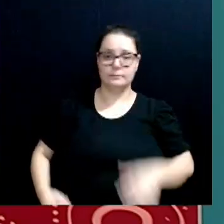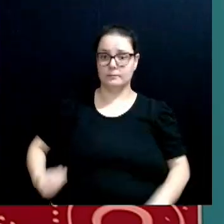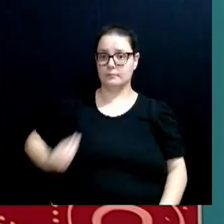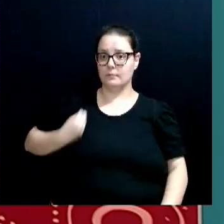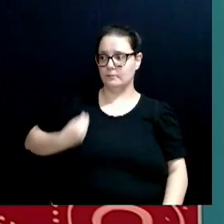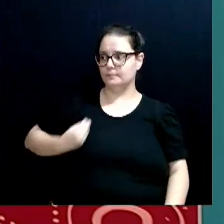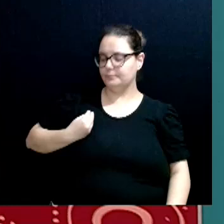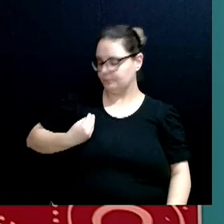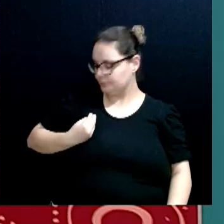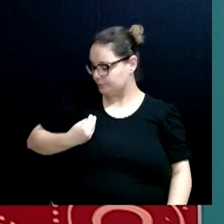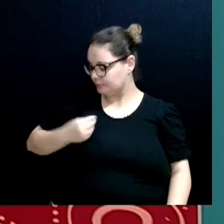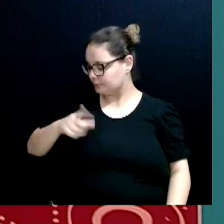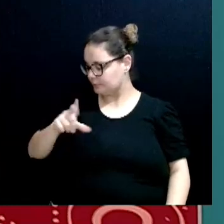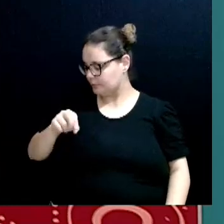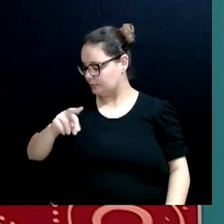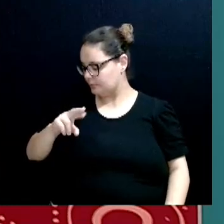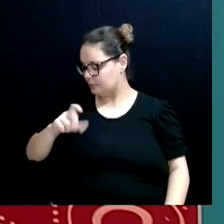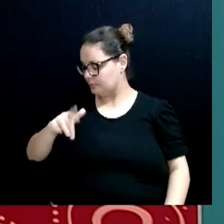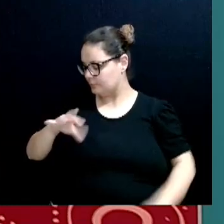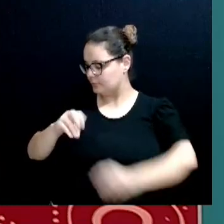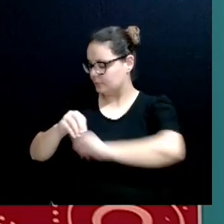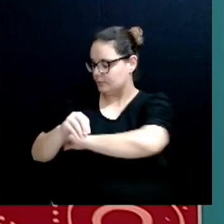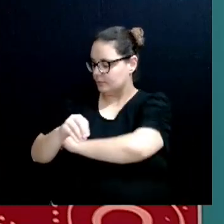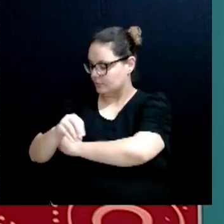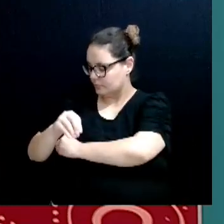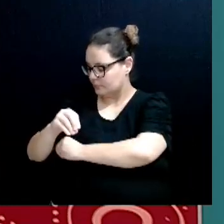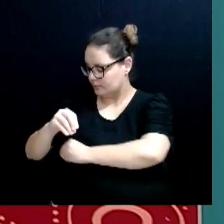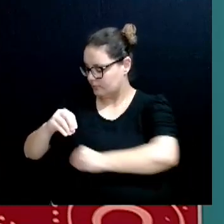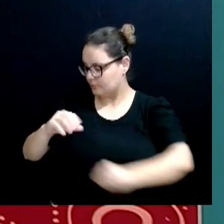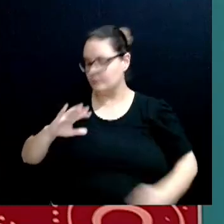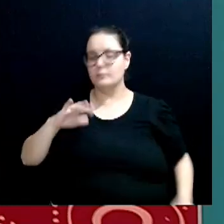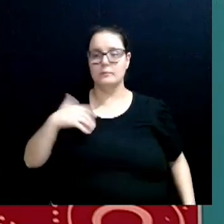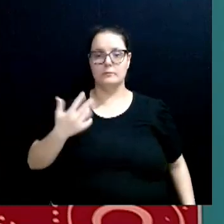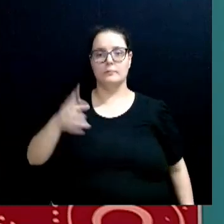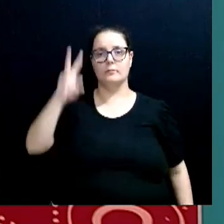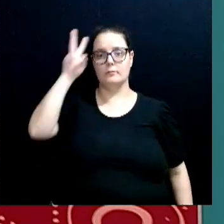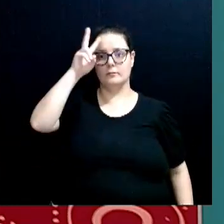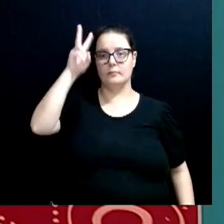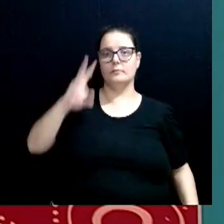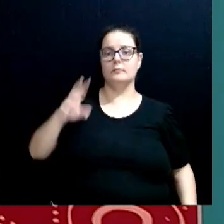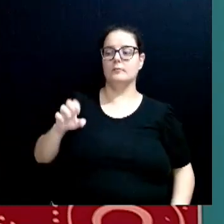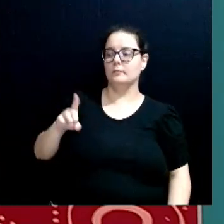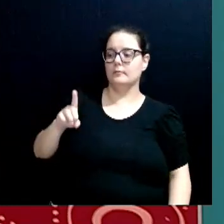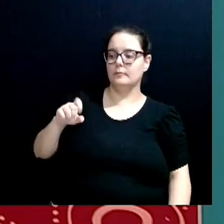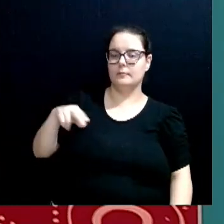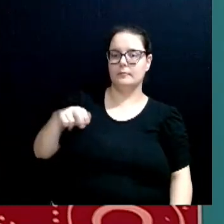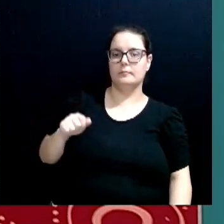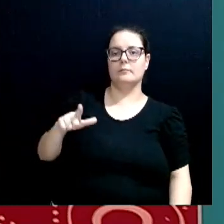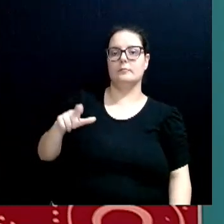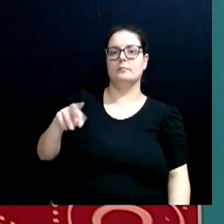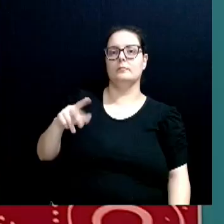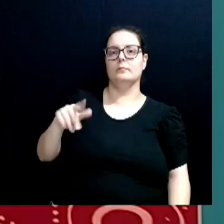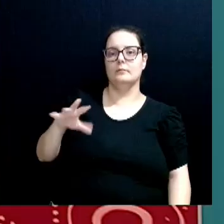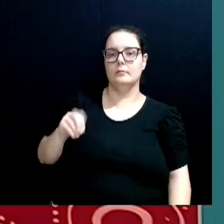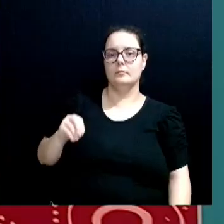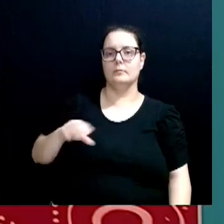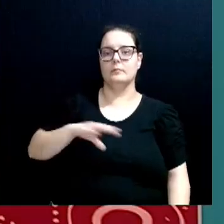qual é a história de vida de Edna Lourenço em Campinas? Qual a relação de